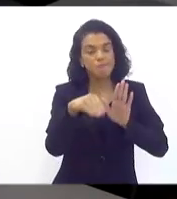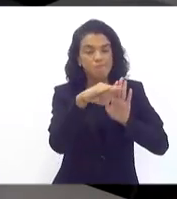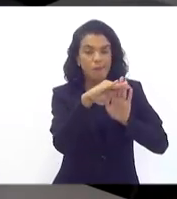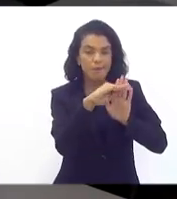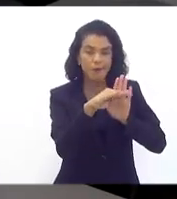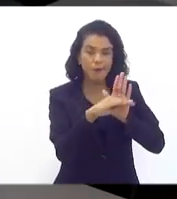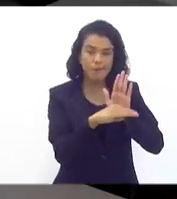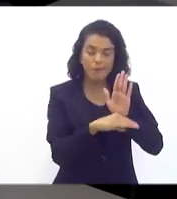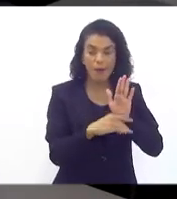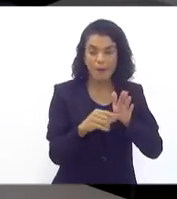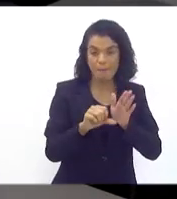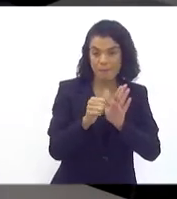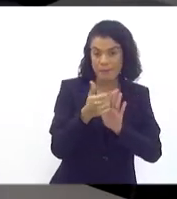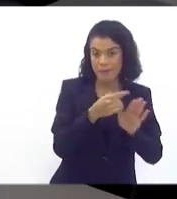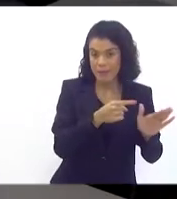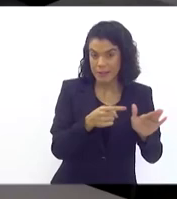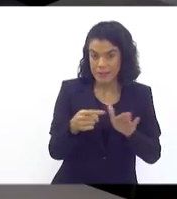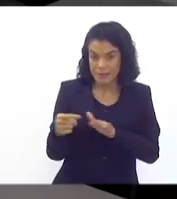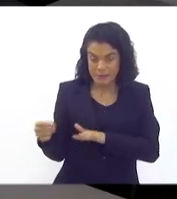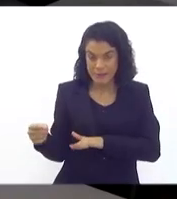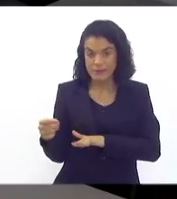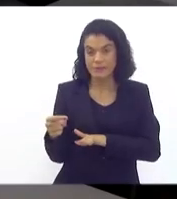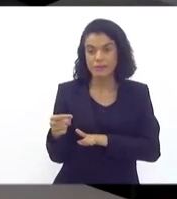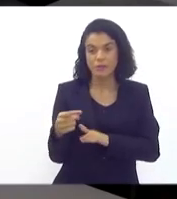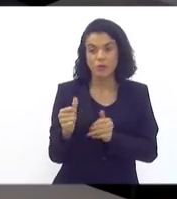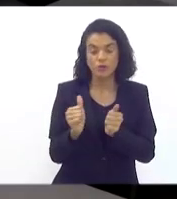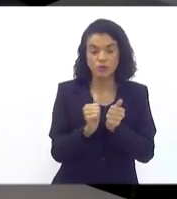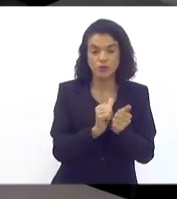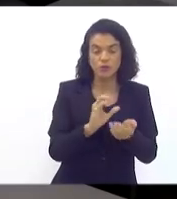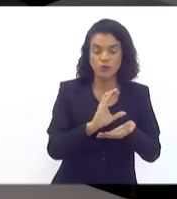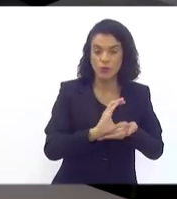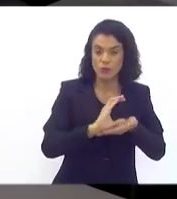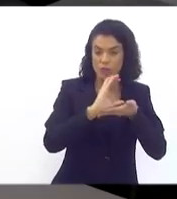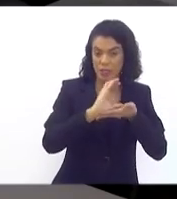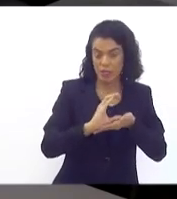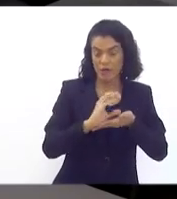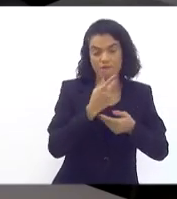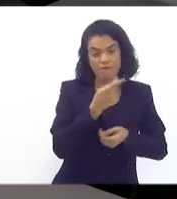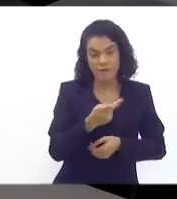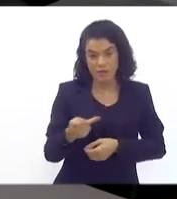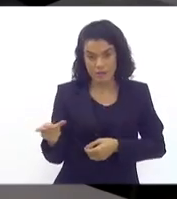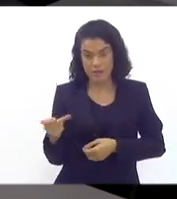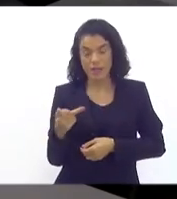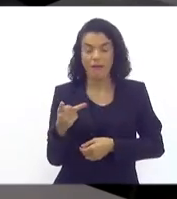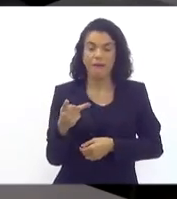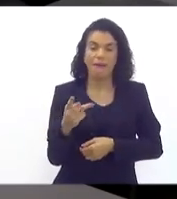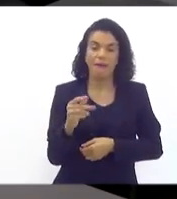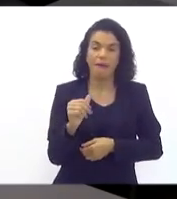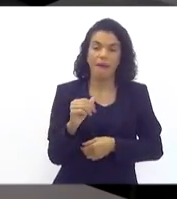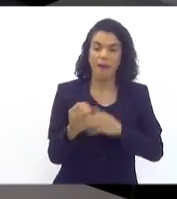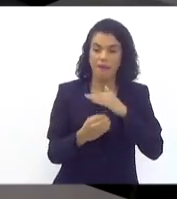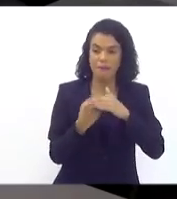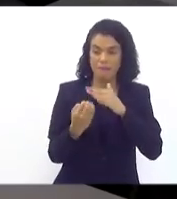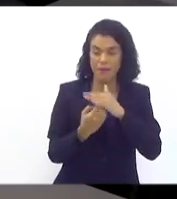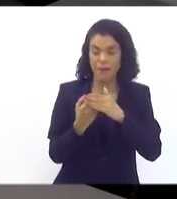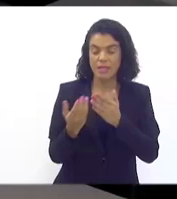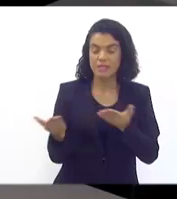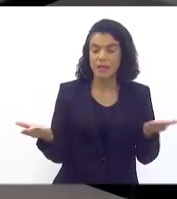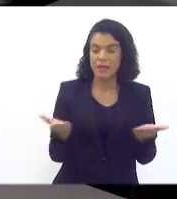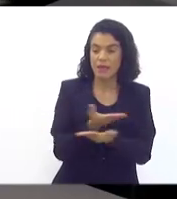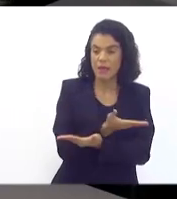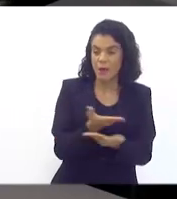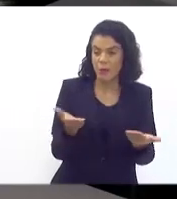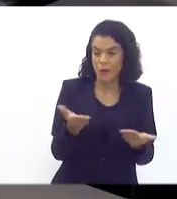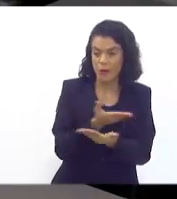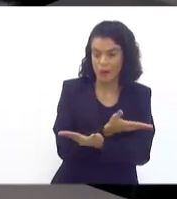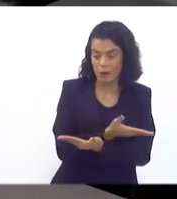a primeira semana logo fui com Conselheiro charge visitar a agência reguladora de São Paulo que acho que